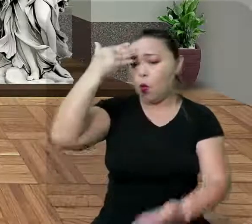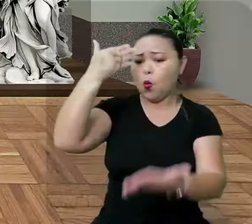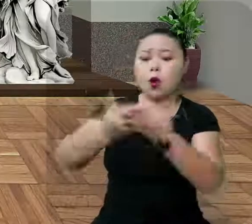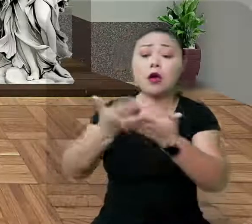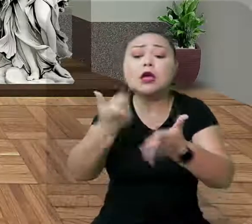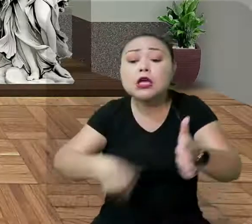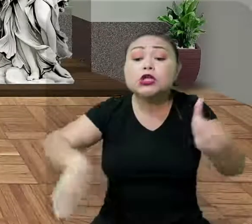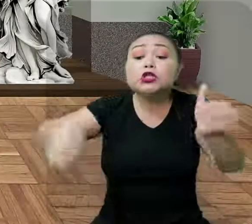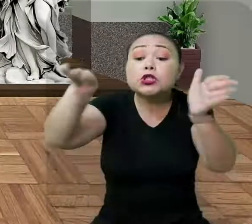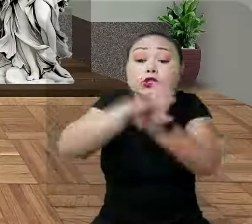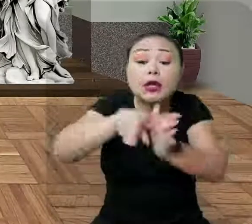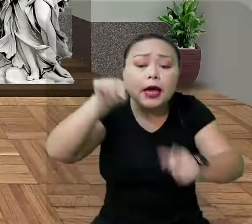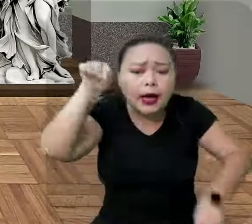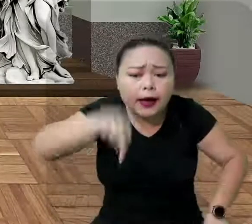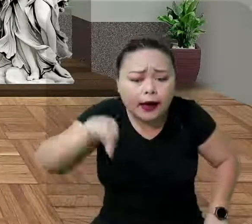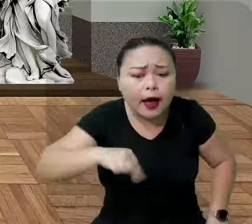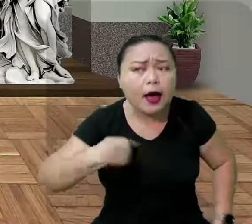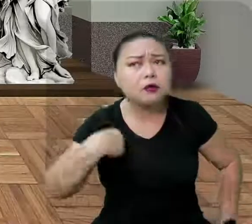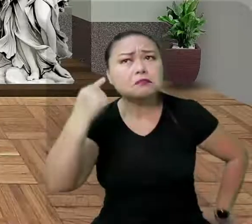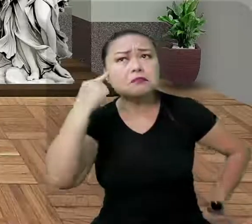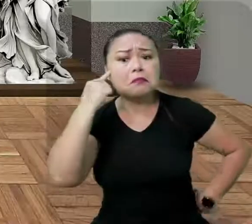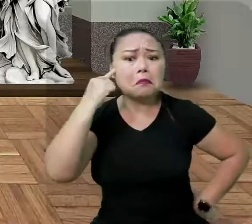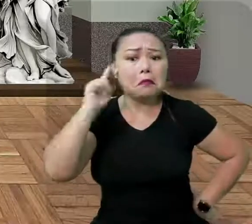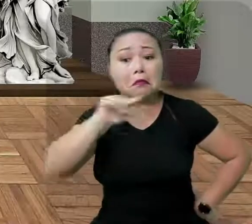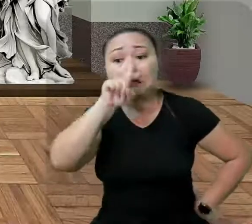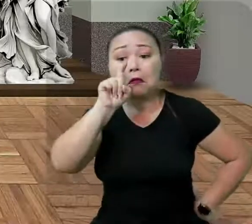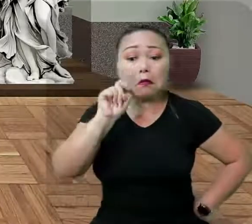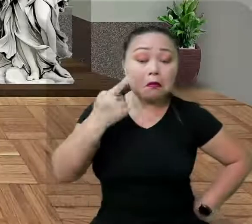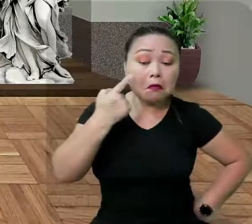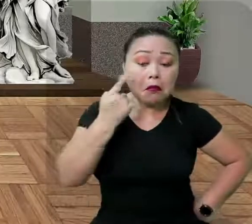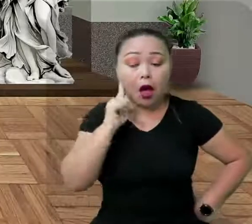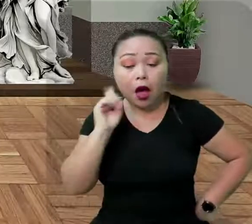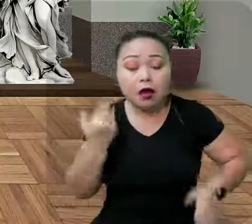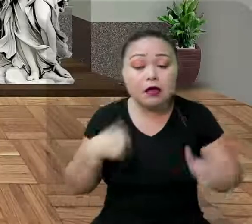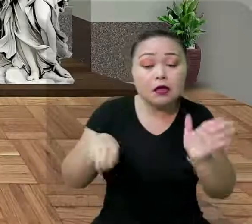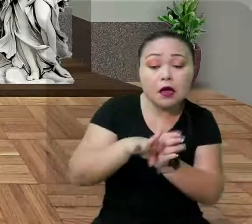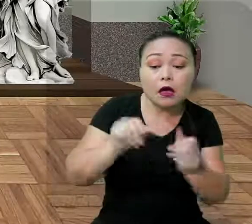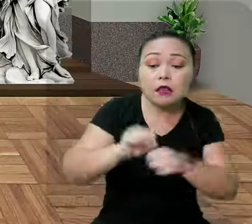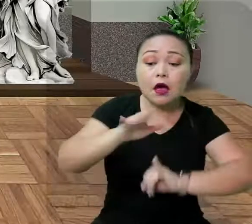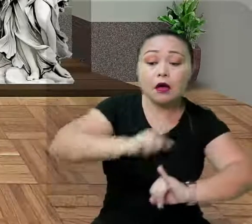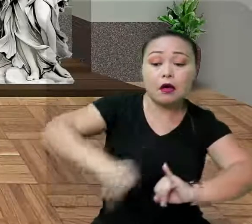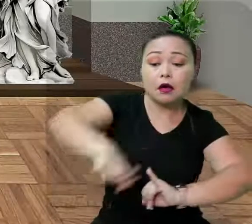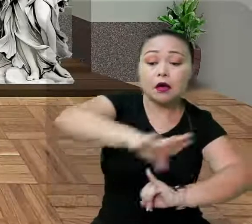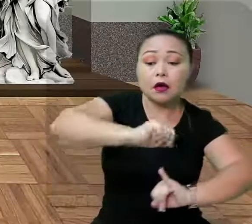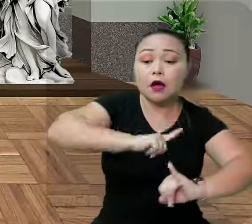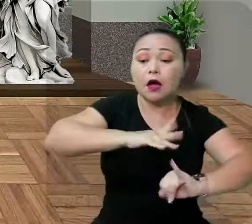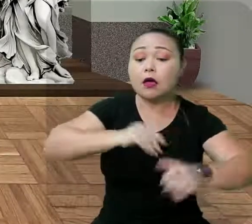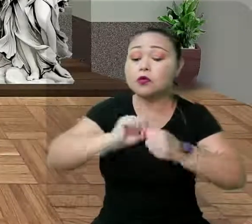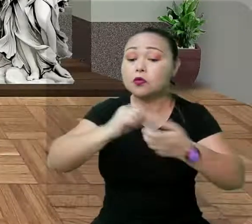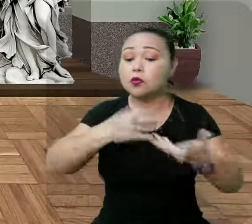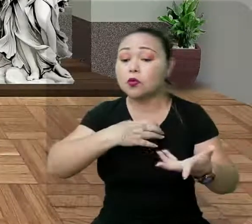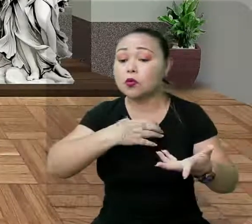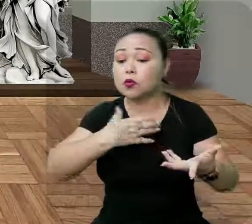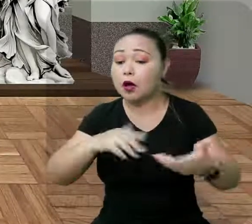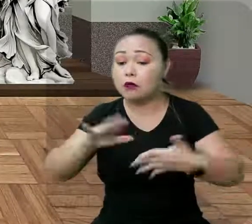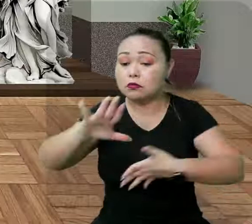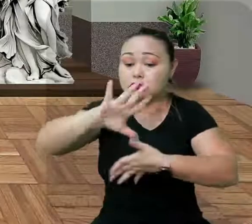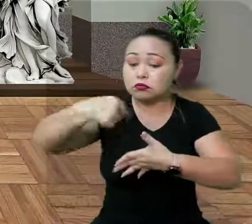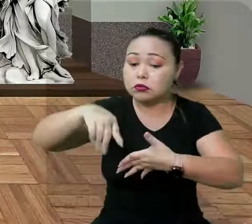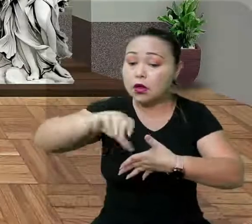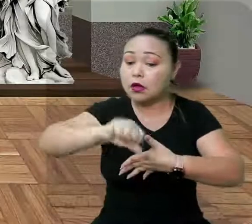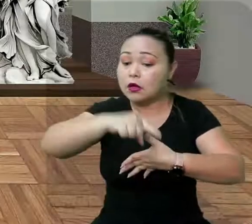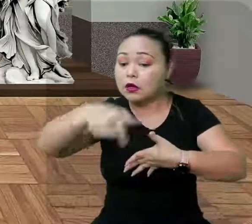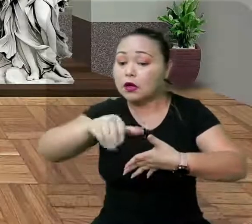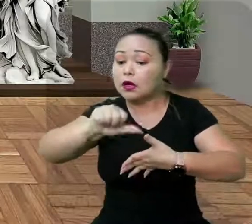creio que ele se vier aqui como se posição e chegaram na ele de guaraná II em São Salvador e na América Central